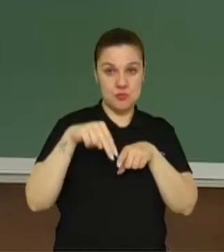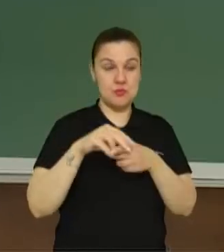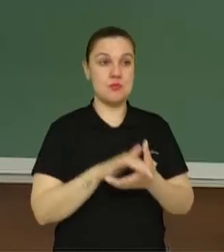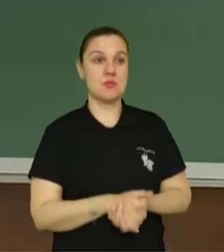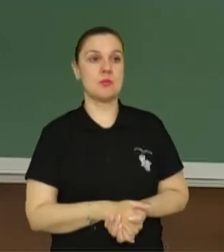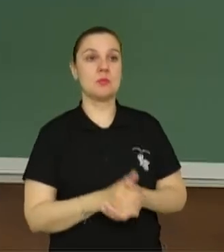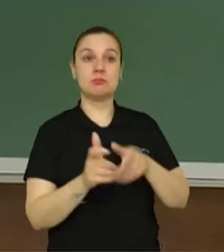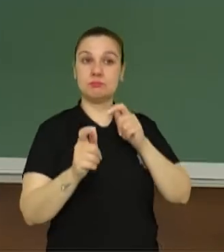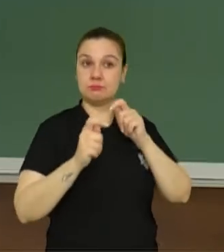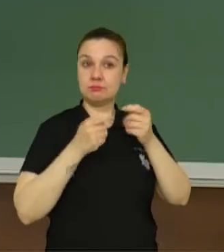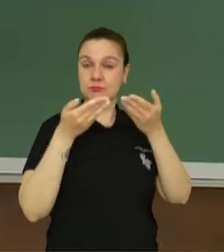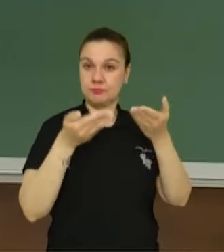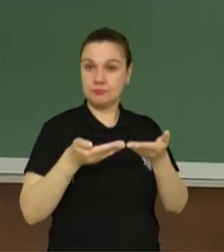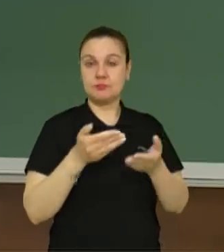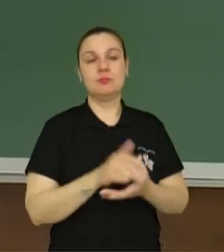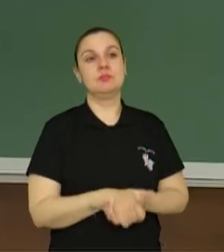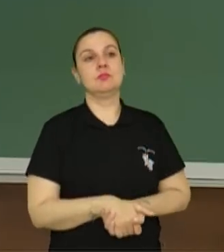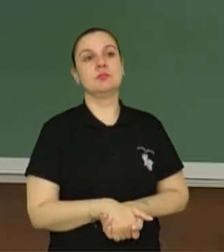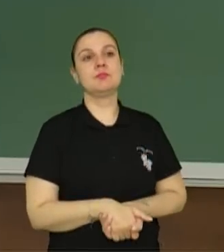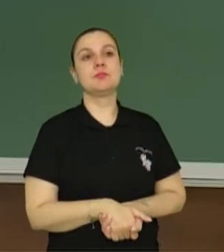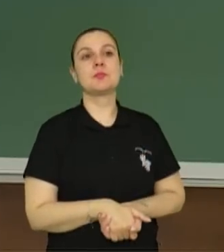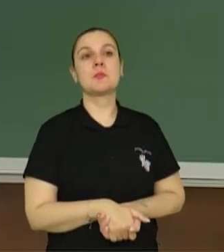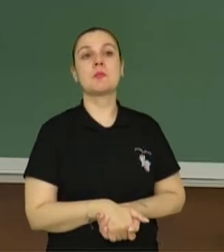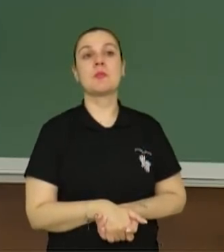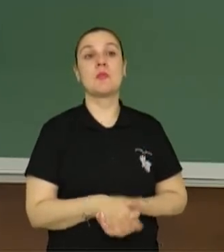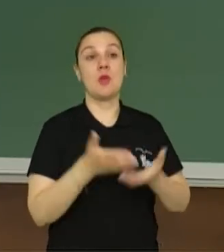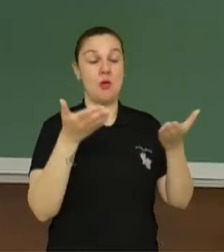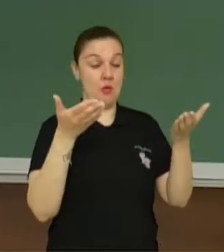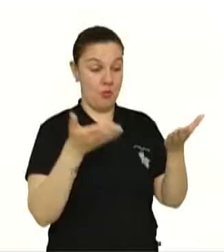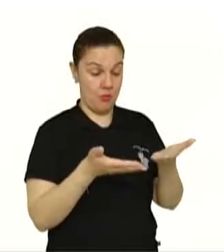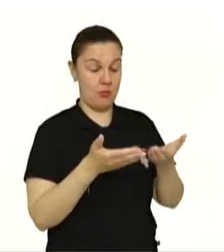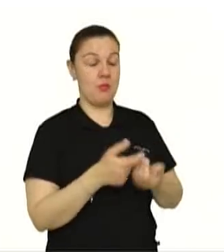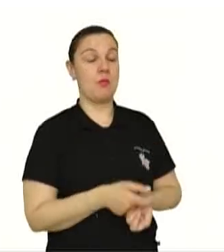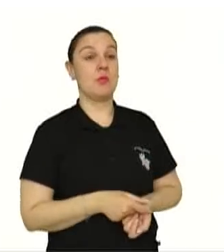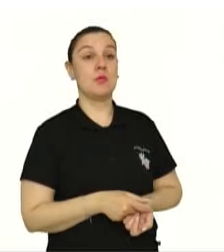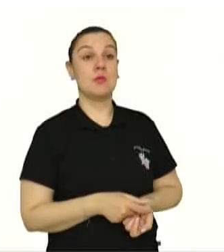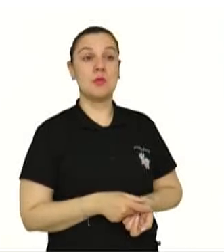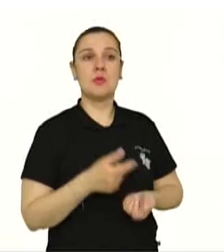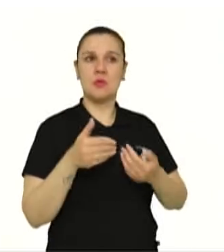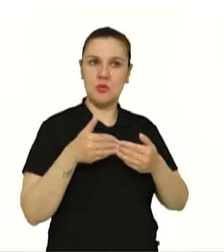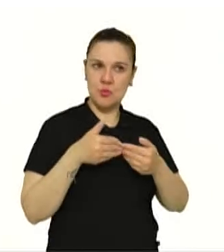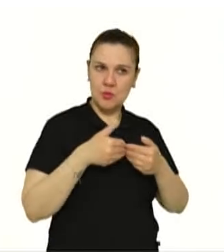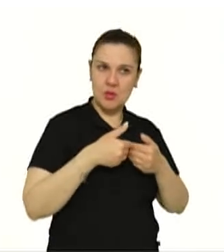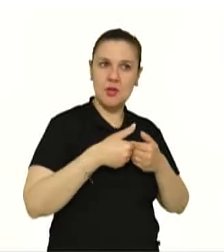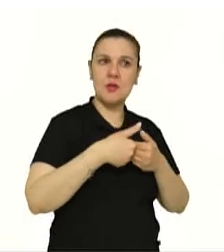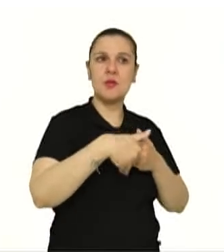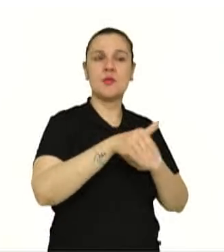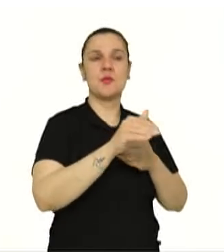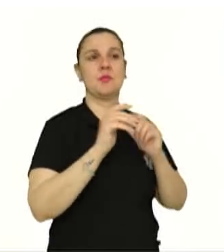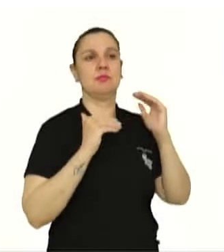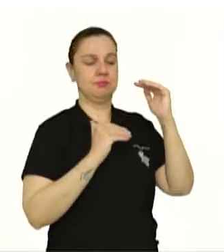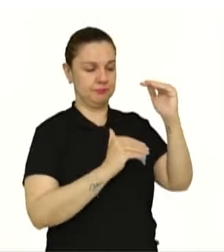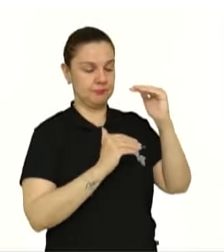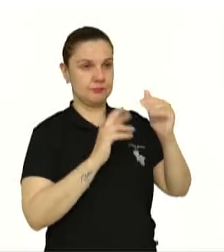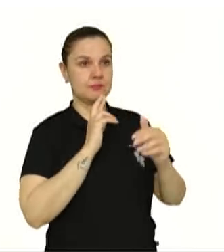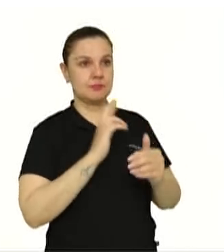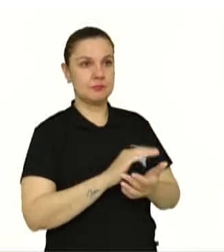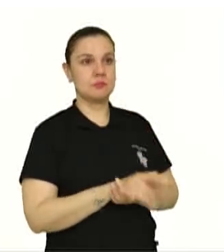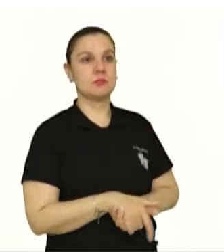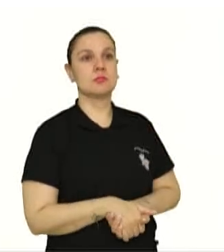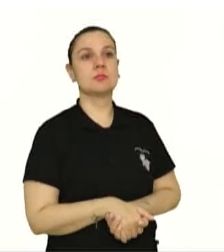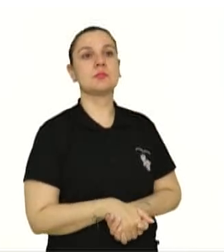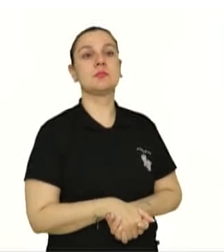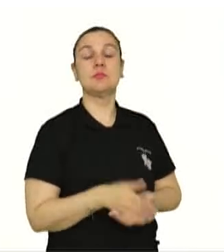entrevistado aqui da CBN. Ó, e ele ainda continua mais um trechinho aqui a resposta